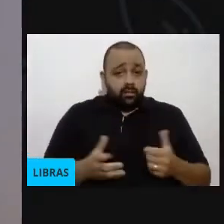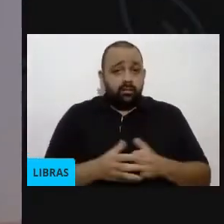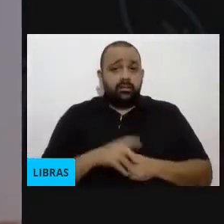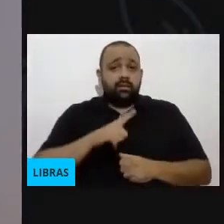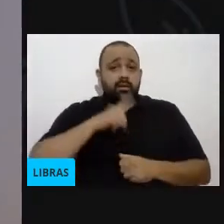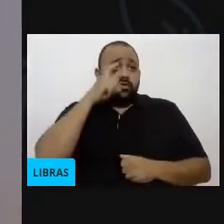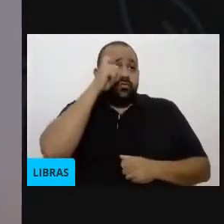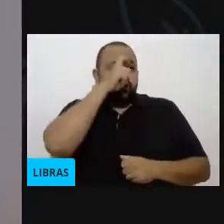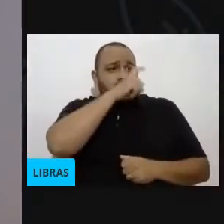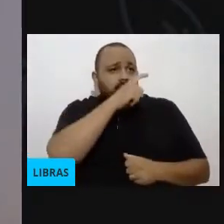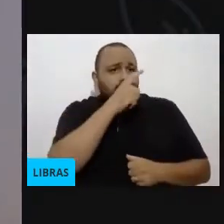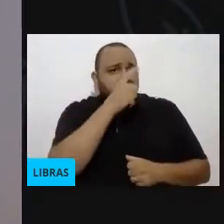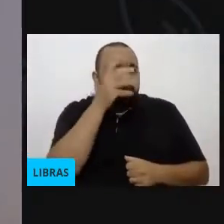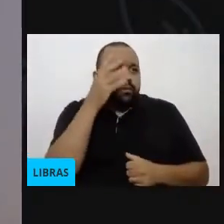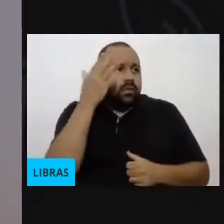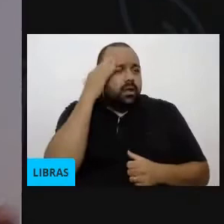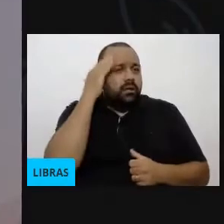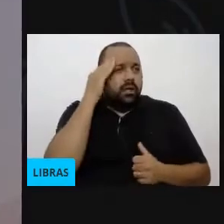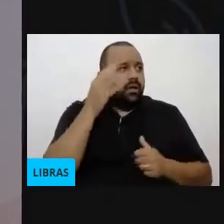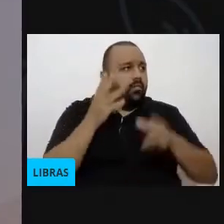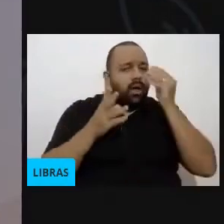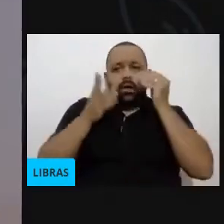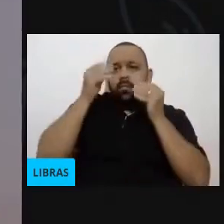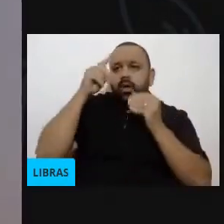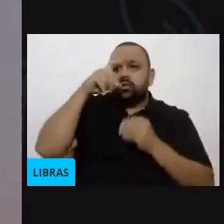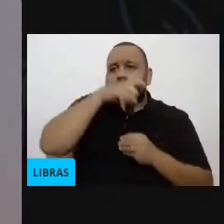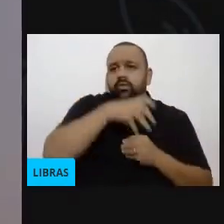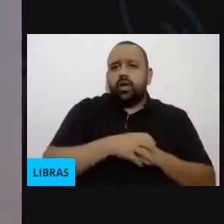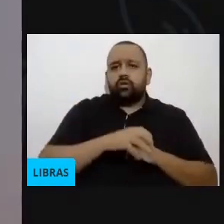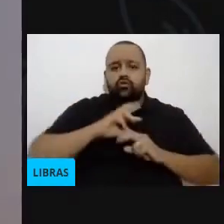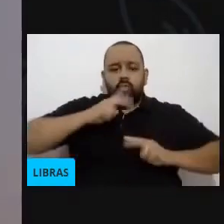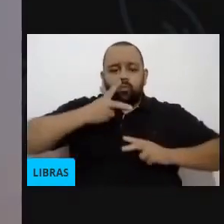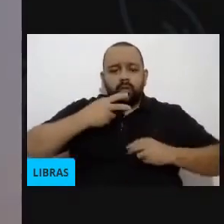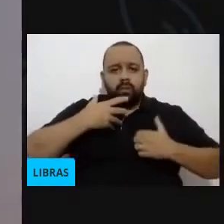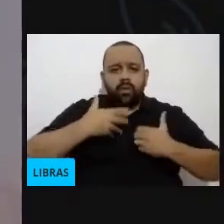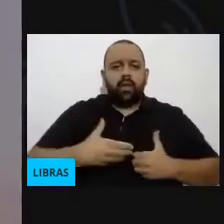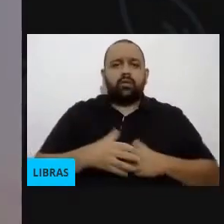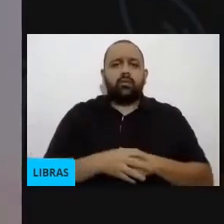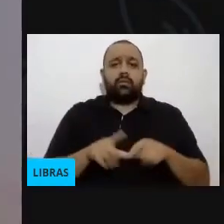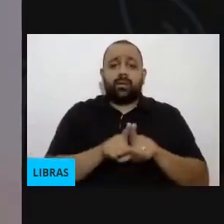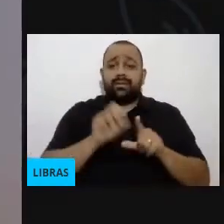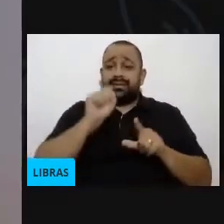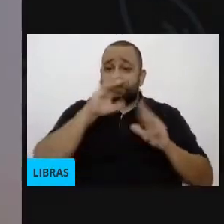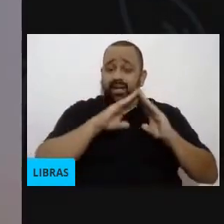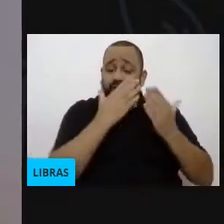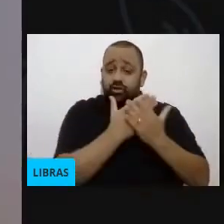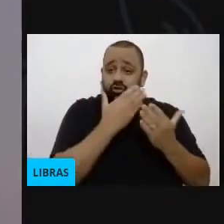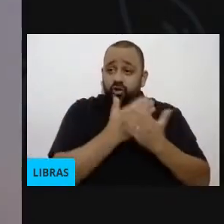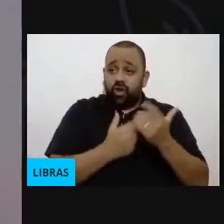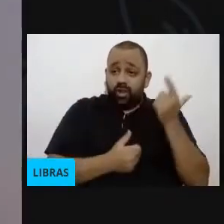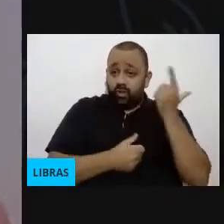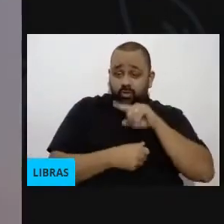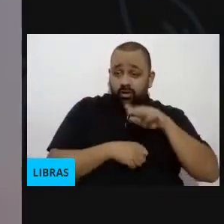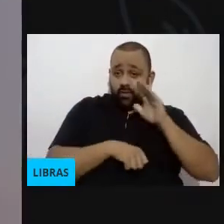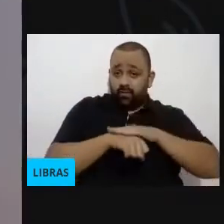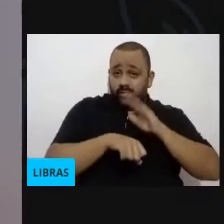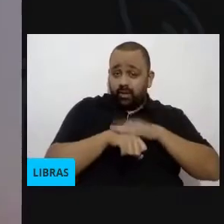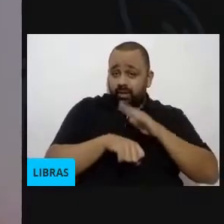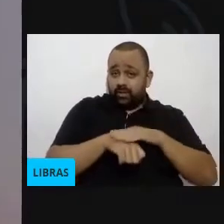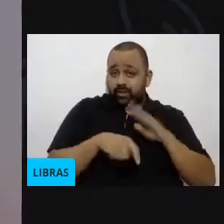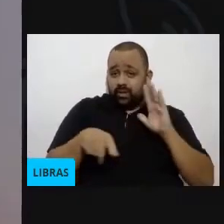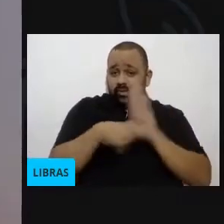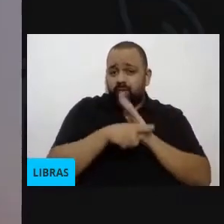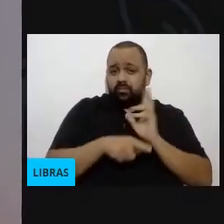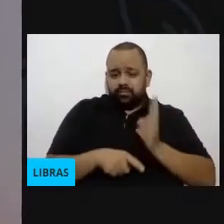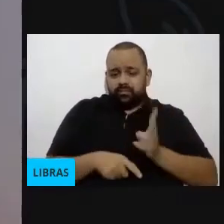de flexibilizar padrões de comportamento. Então, a escola, muitas vezes, ainda mais se a escola não consegue criar um ambiente absolutamente